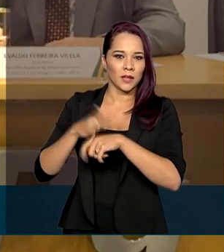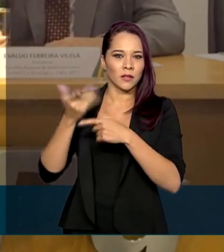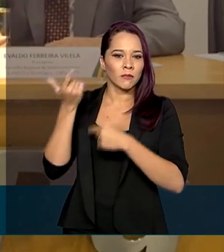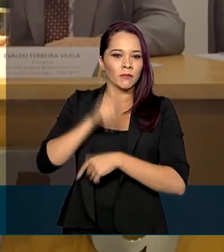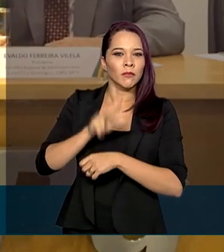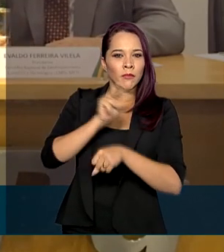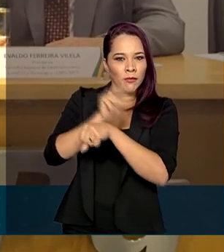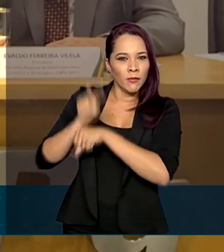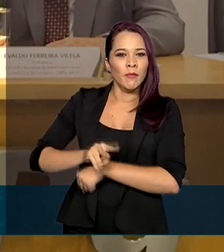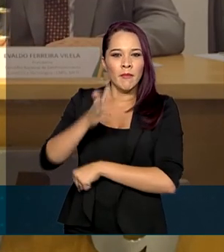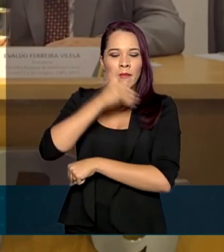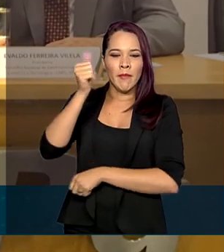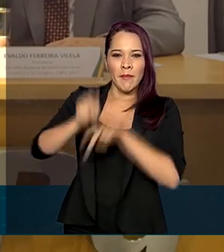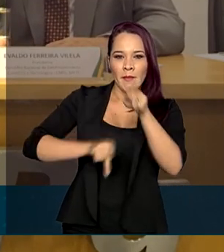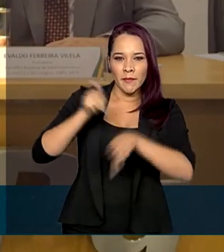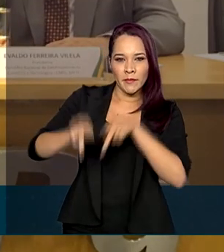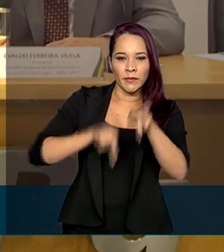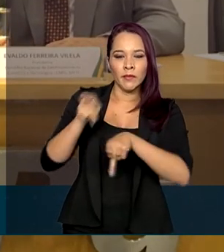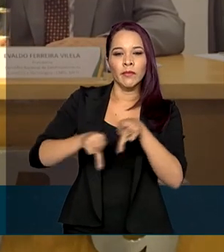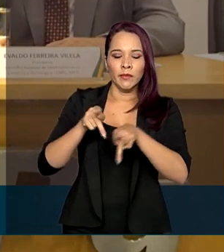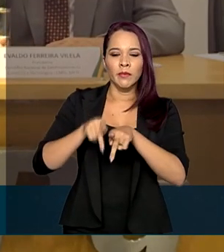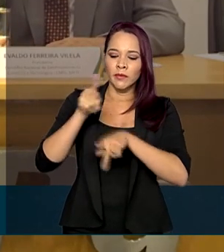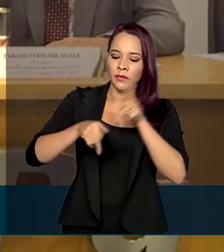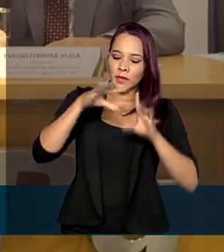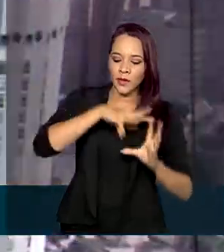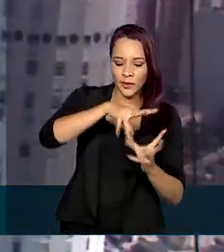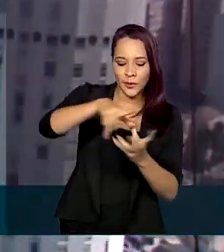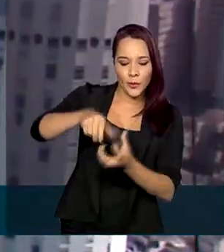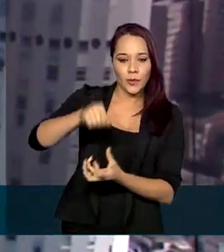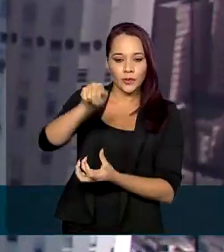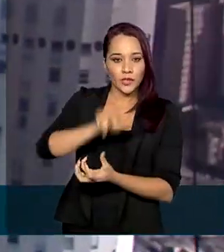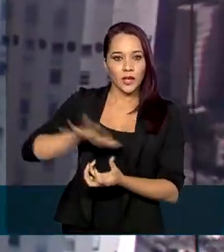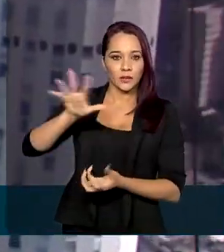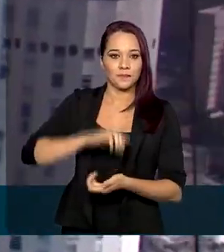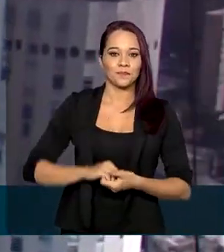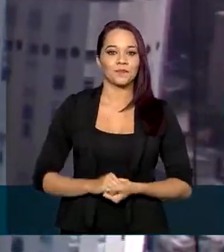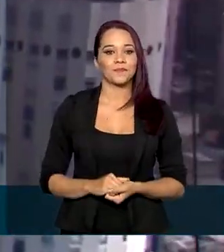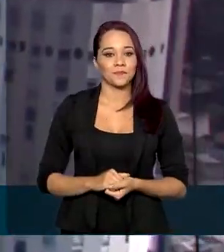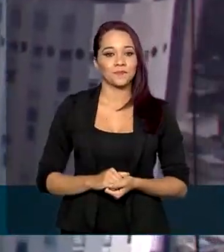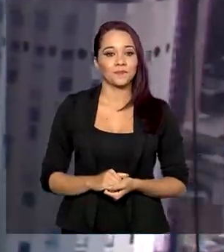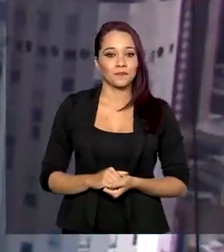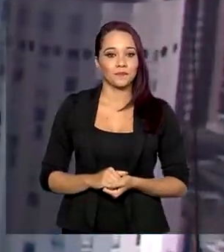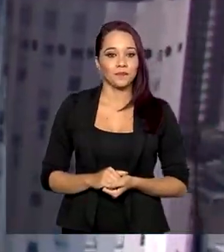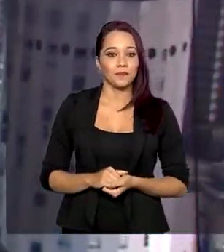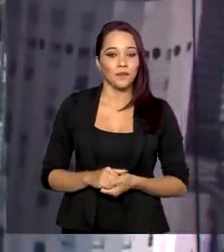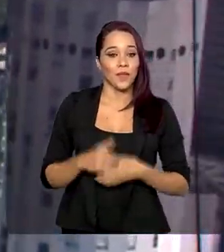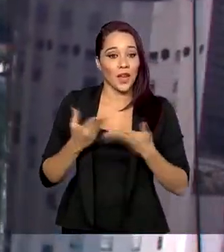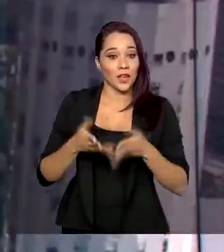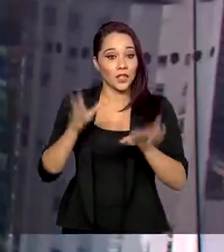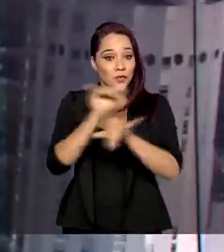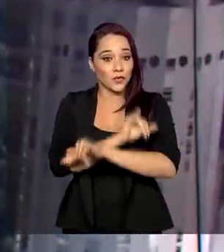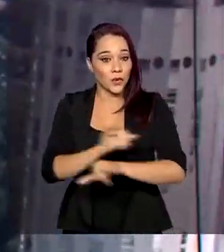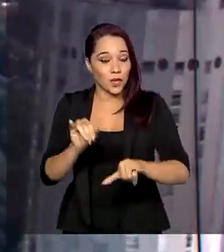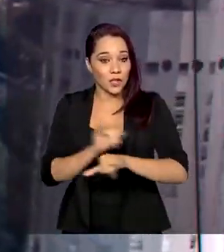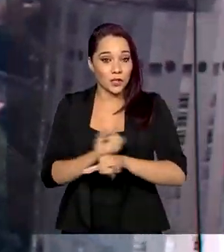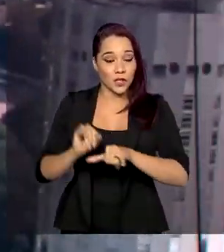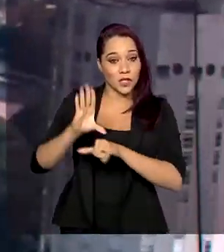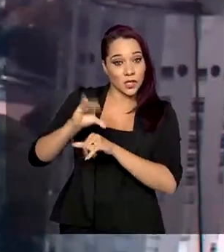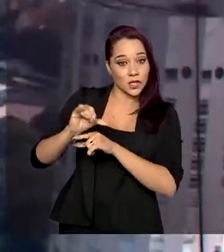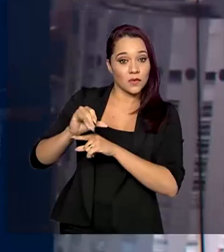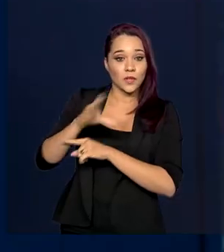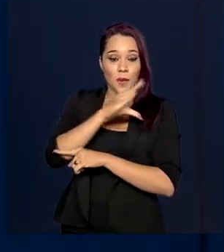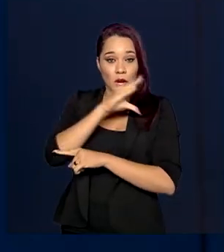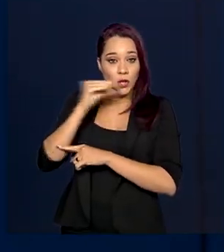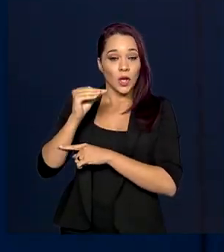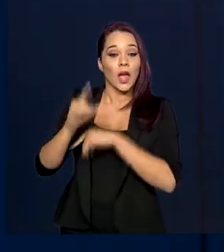proteger melhor a nossa população, a população do planeta como um todo. Além de informações científicas para